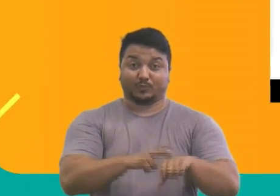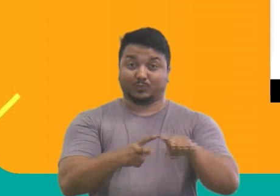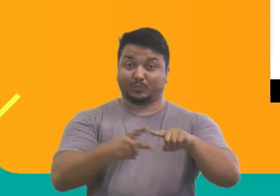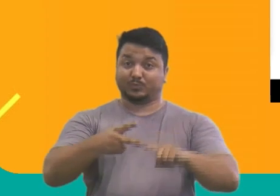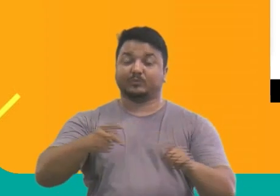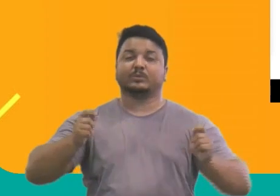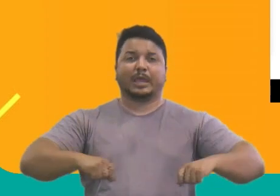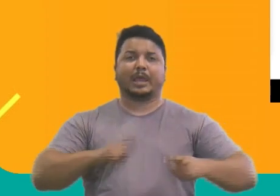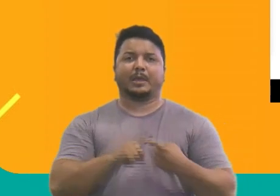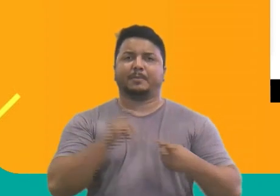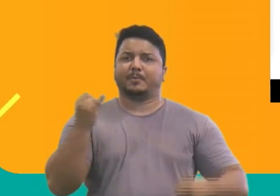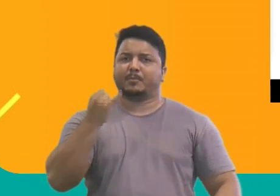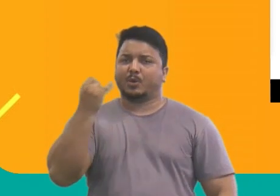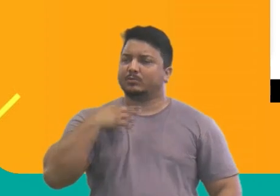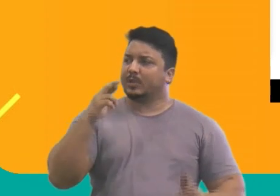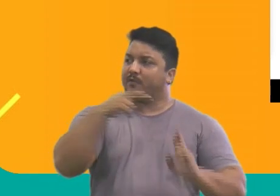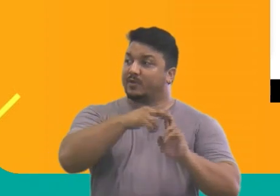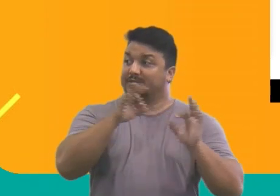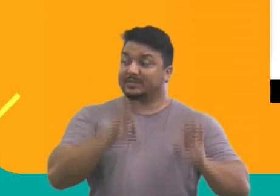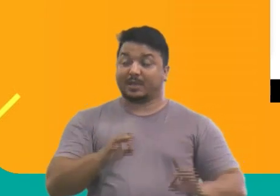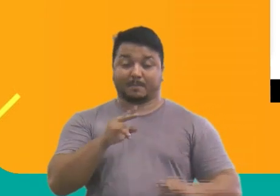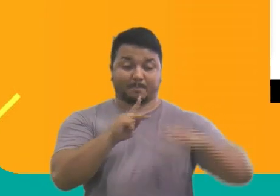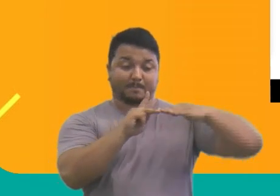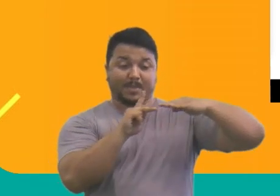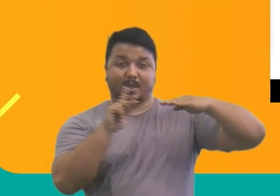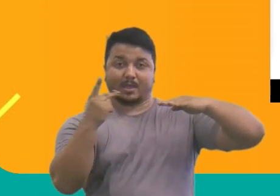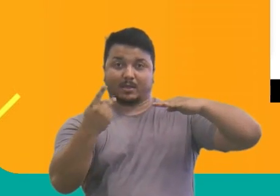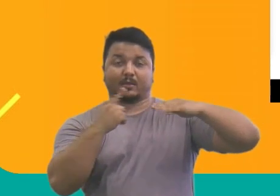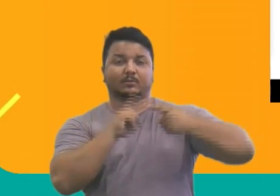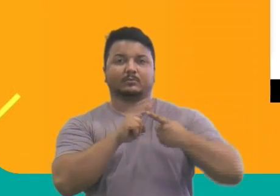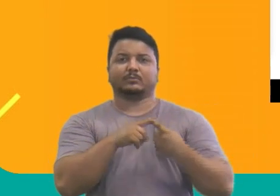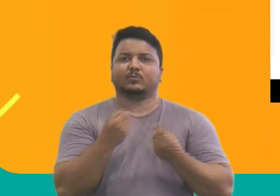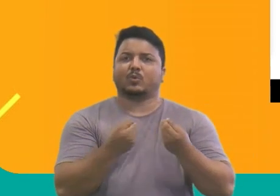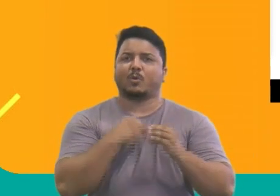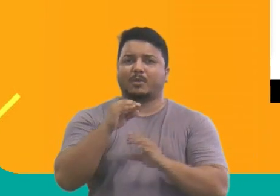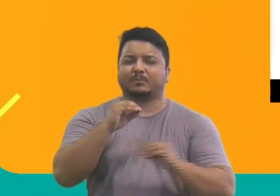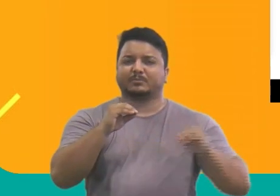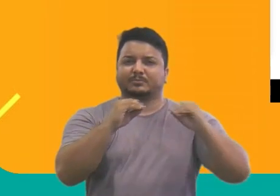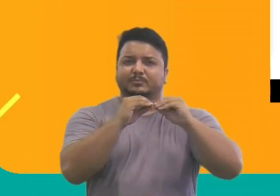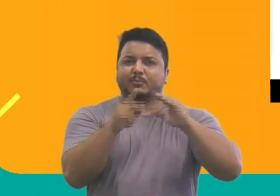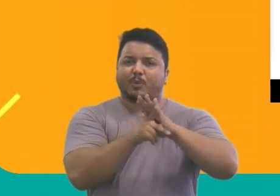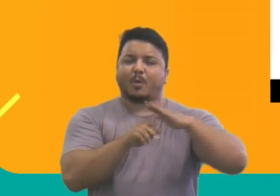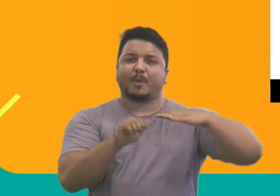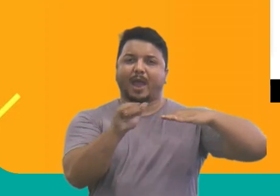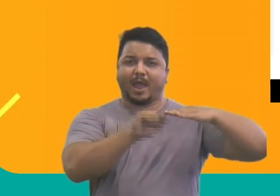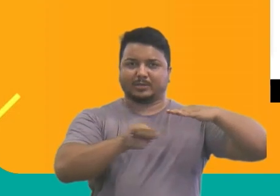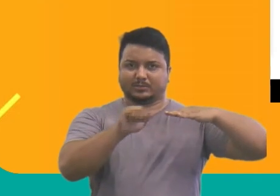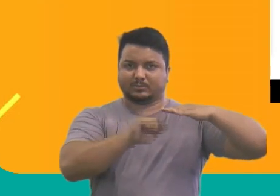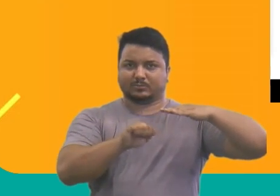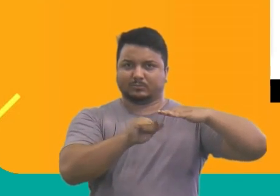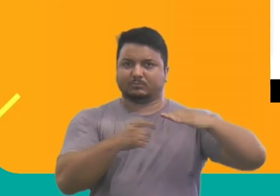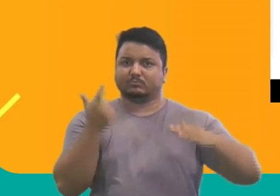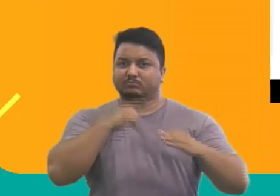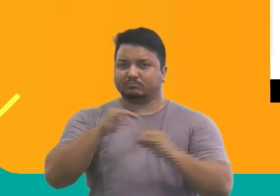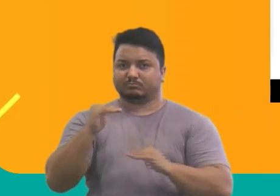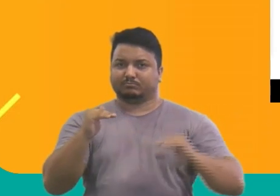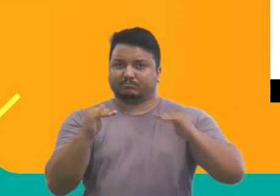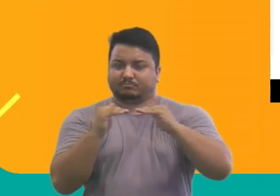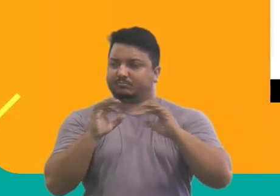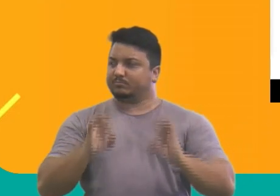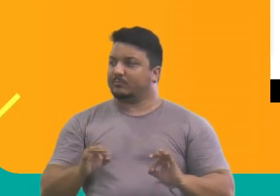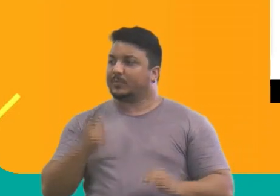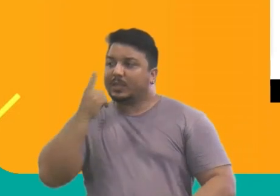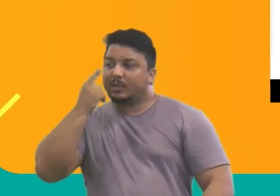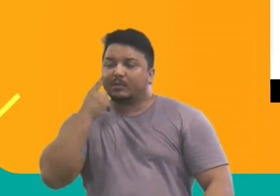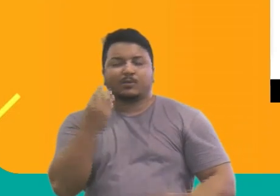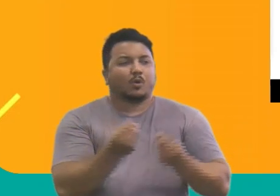que é muito importante, que é a referência com pH e correção de acidez do solo. Aqui, ele vai propor que você vai fazer uma correção